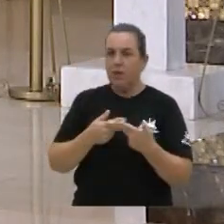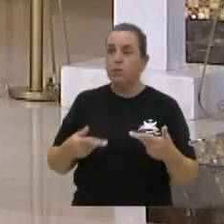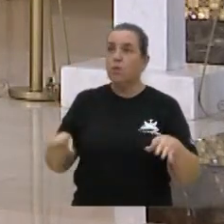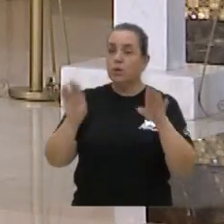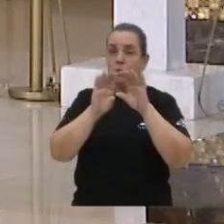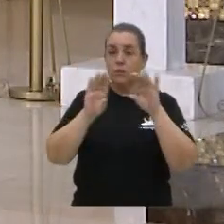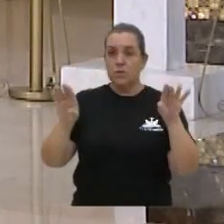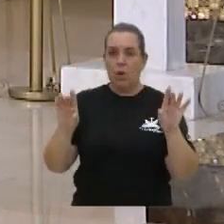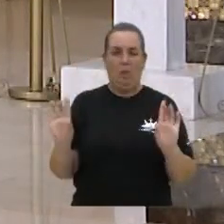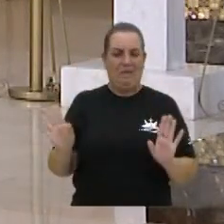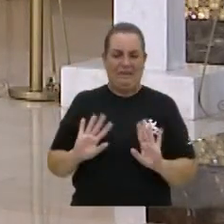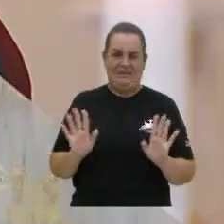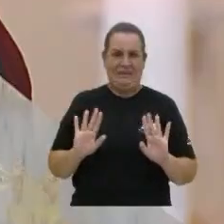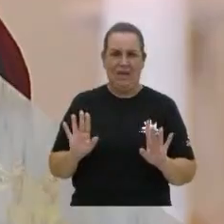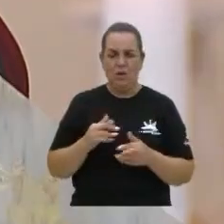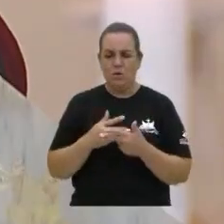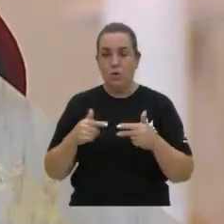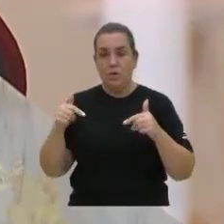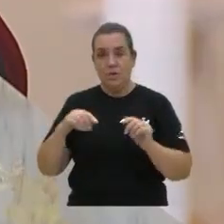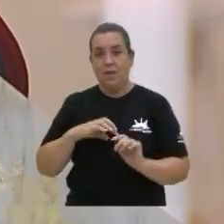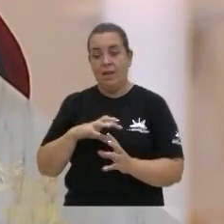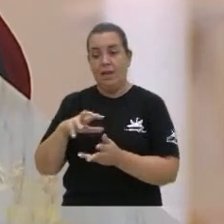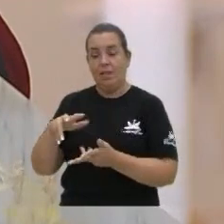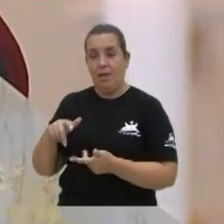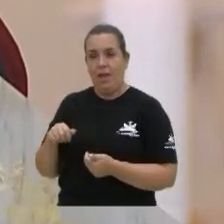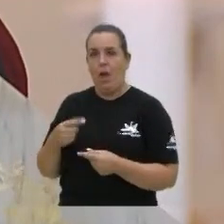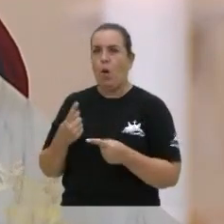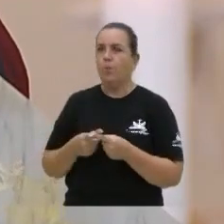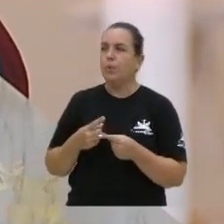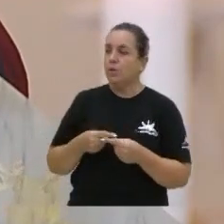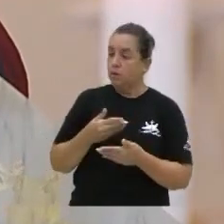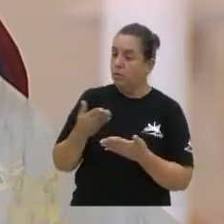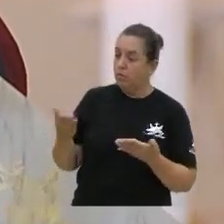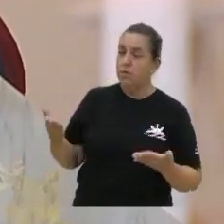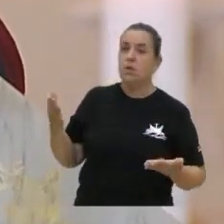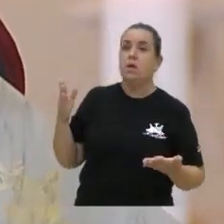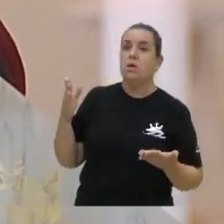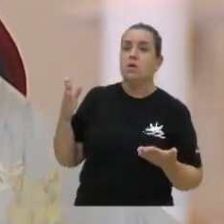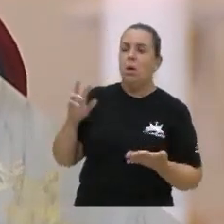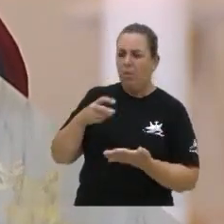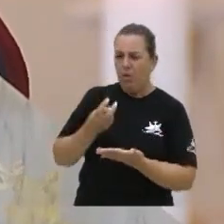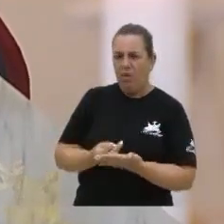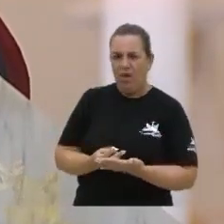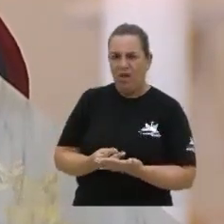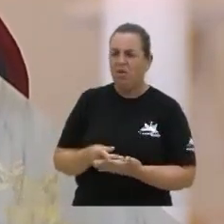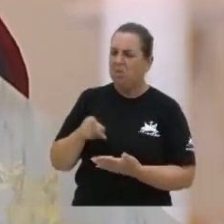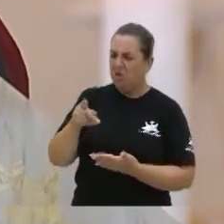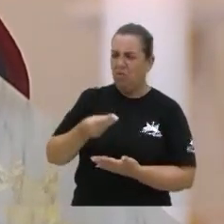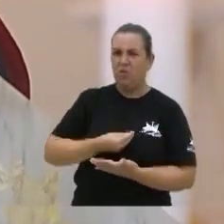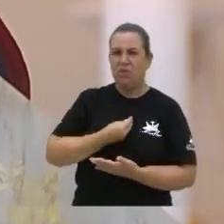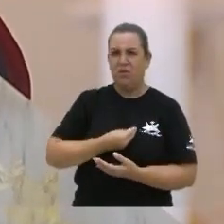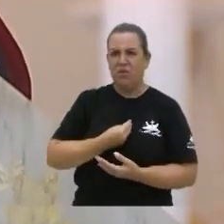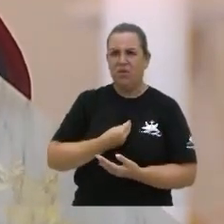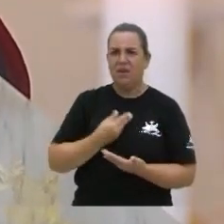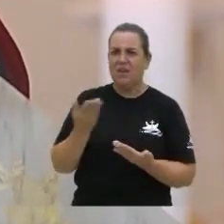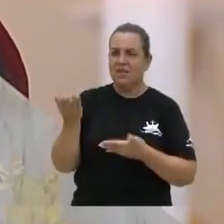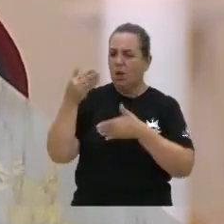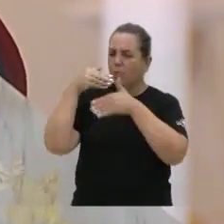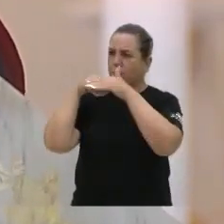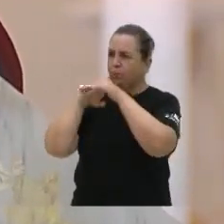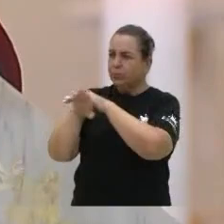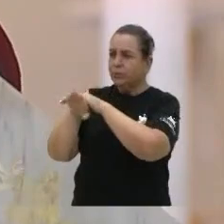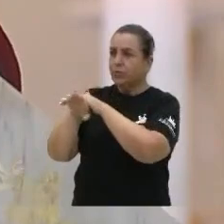as coisas terrestres, pois vós morrestes e a vossa vida está